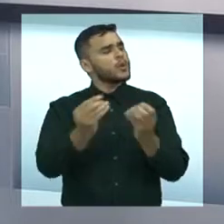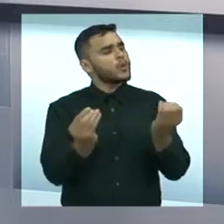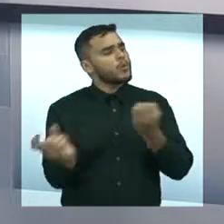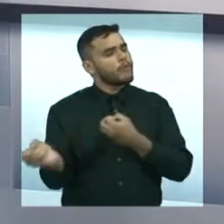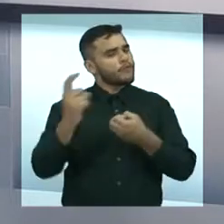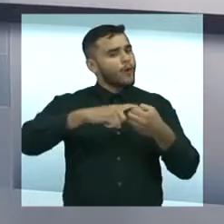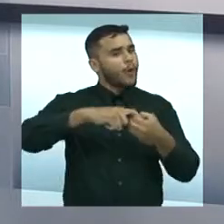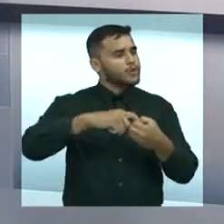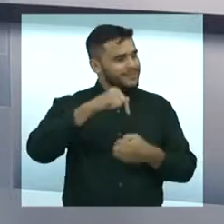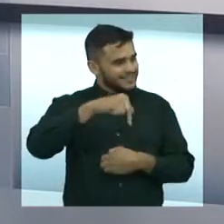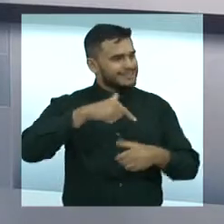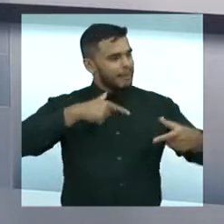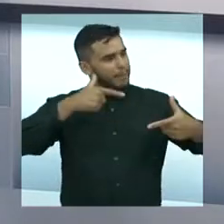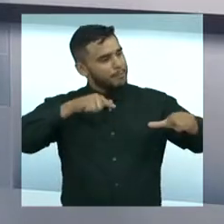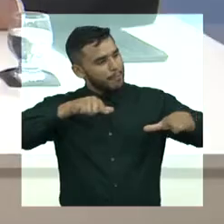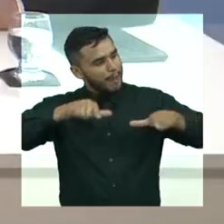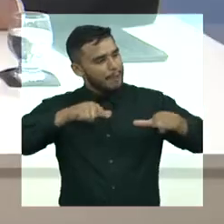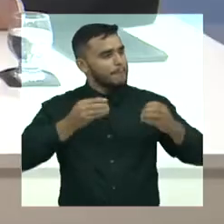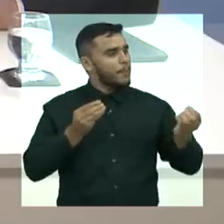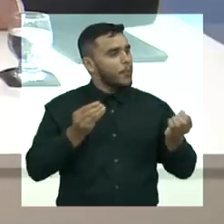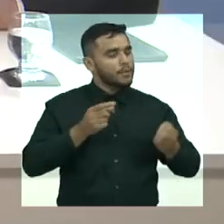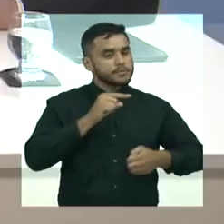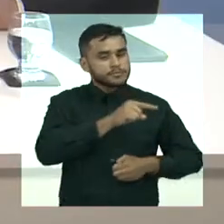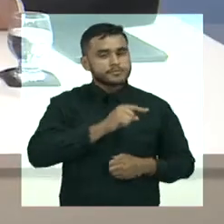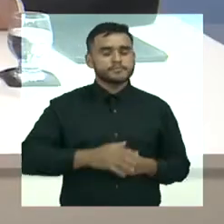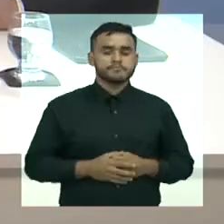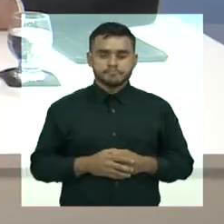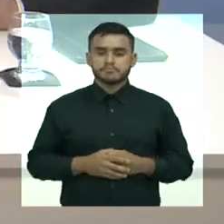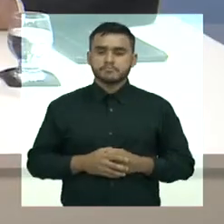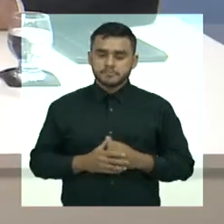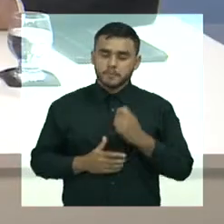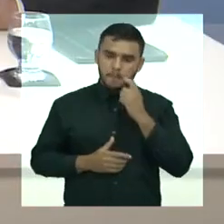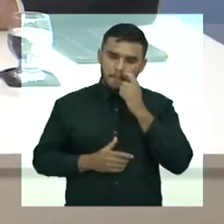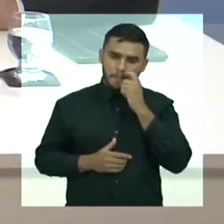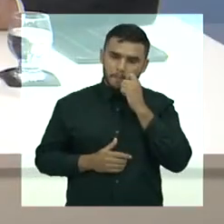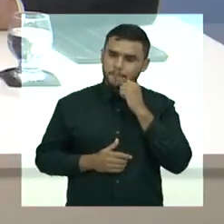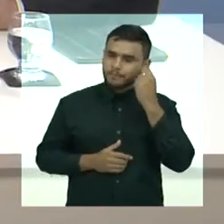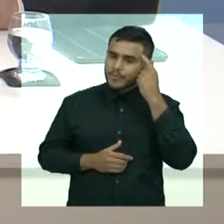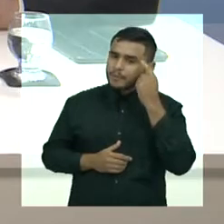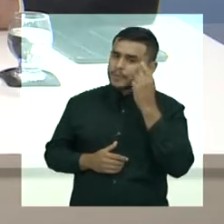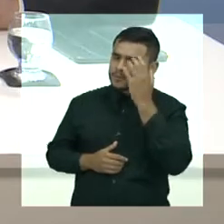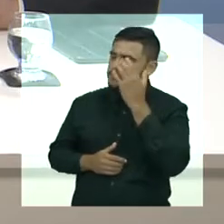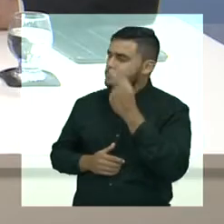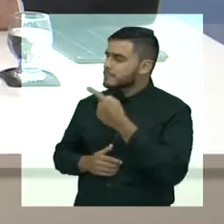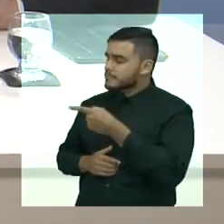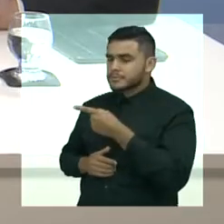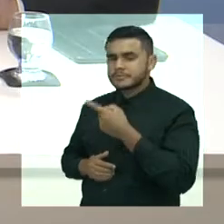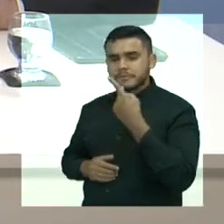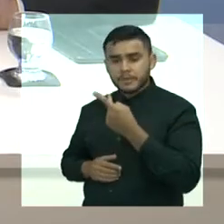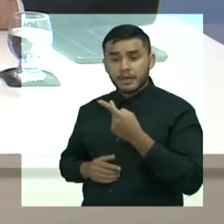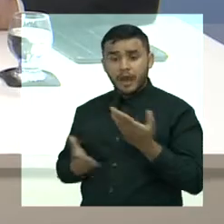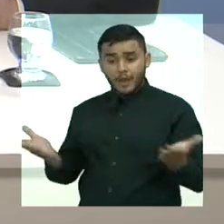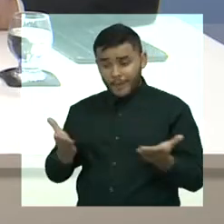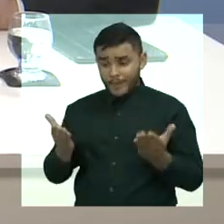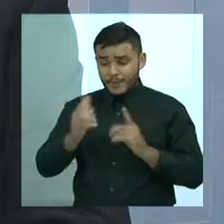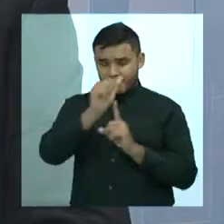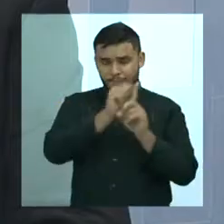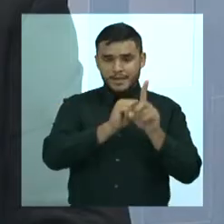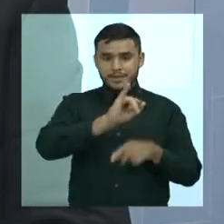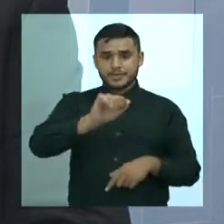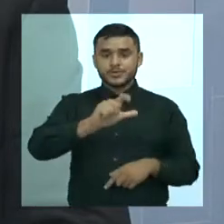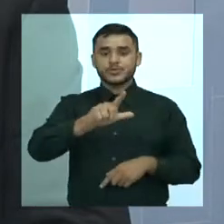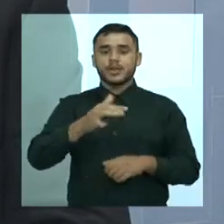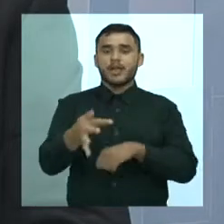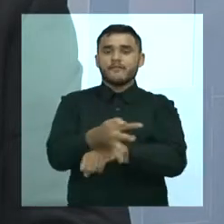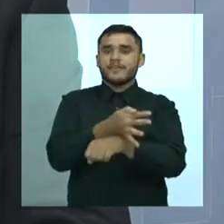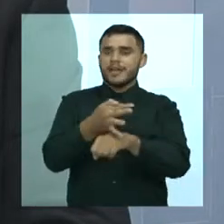Cláudio Ferreira Barbosa, a reforma... É interessante, parece que eles entraram agora num período de